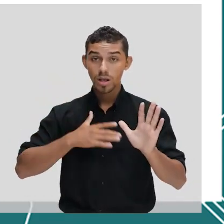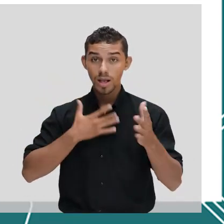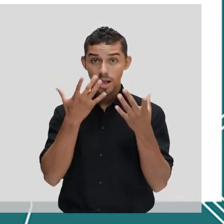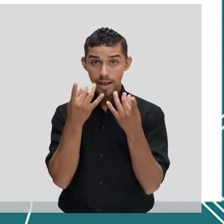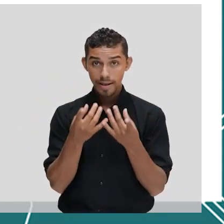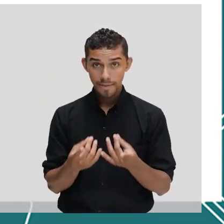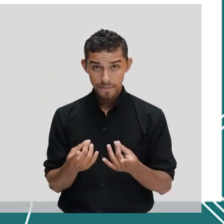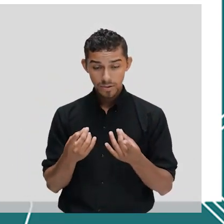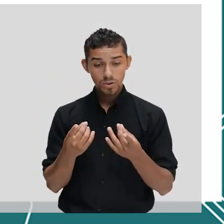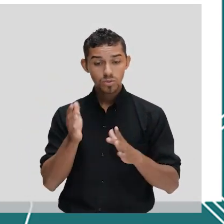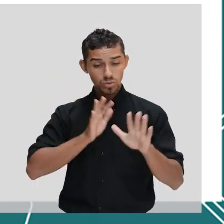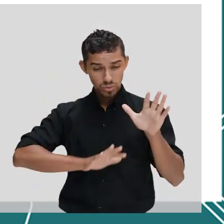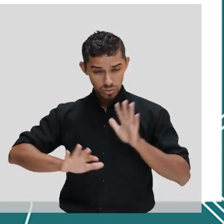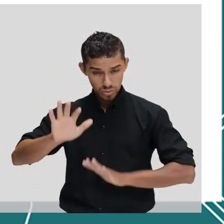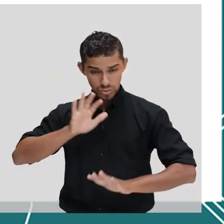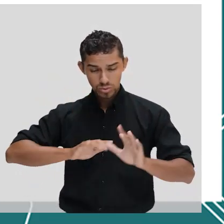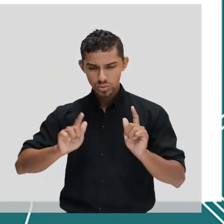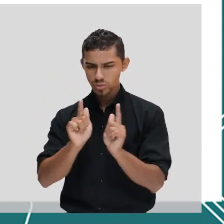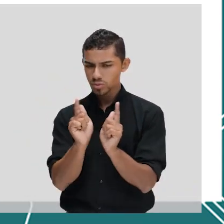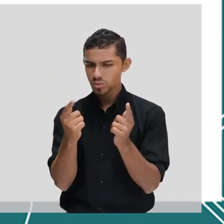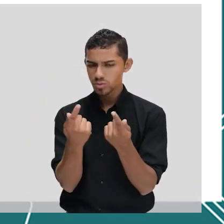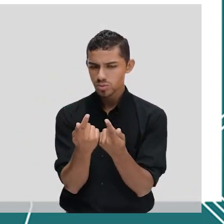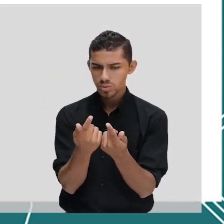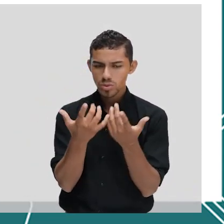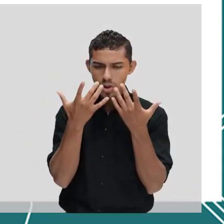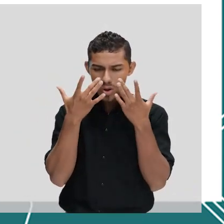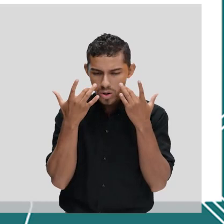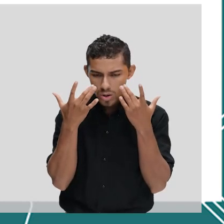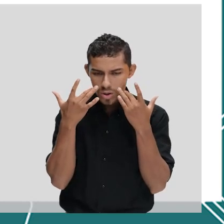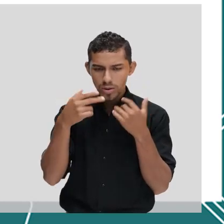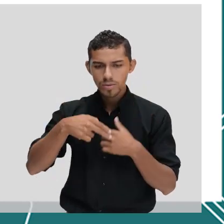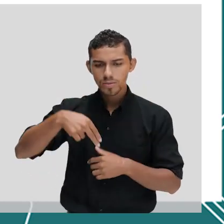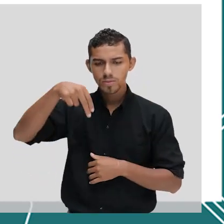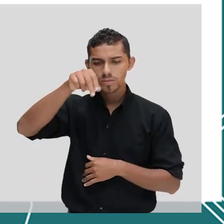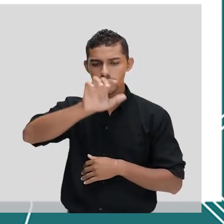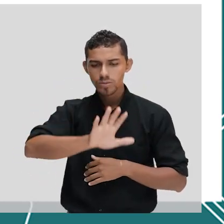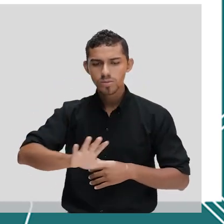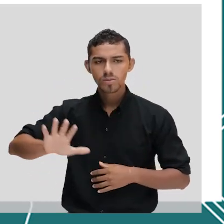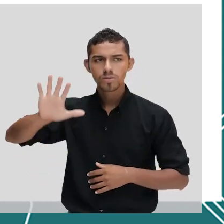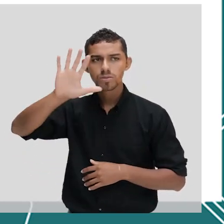específico. Talvez seja o grupo de teatro nacional com